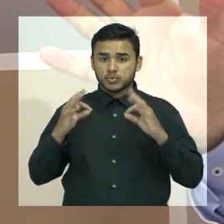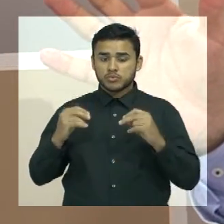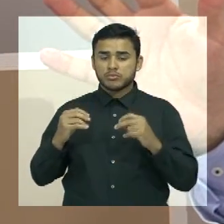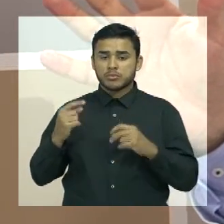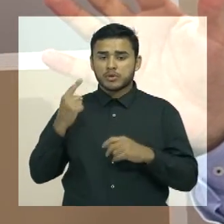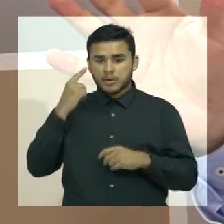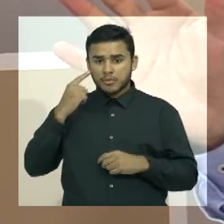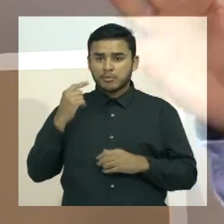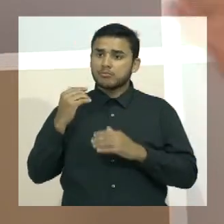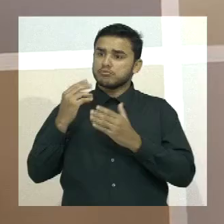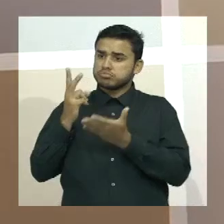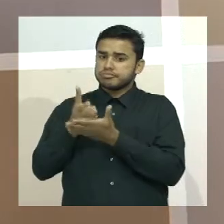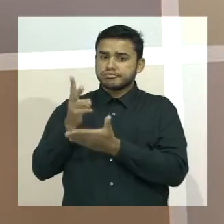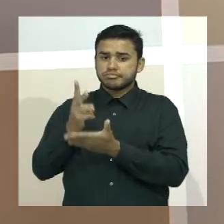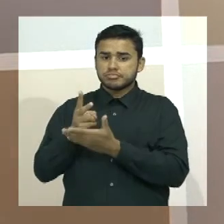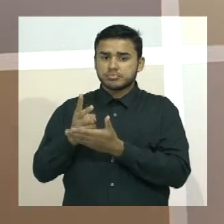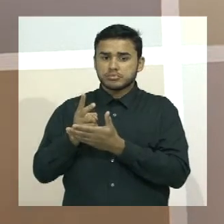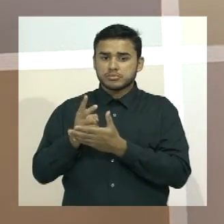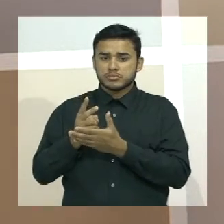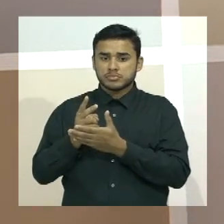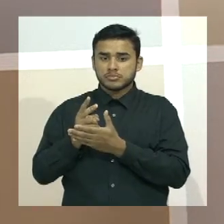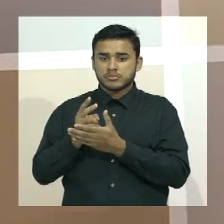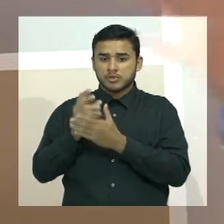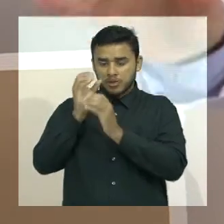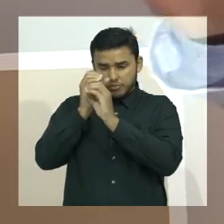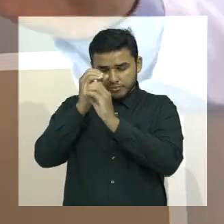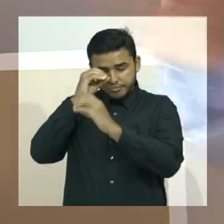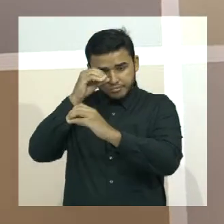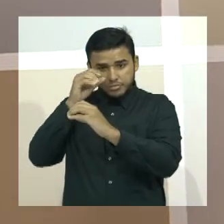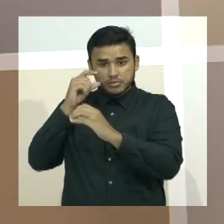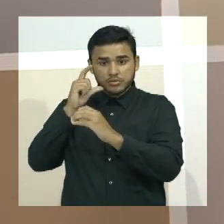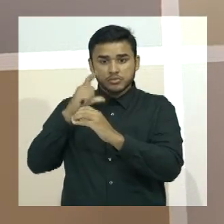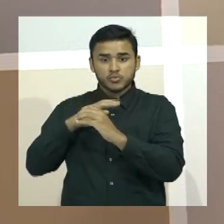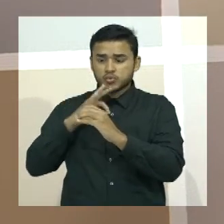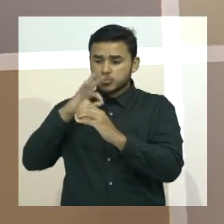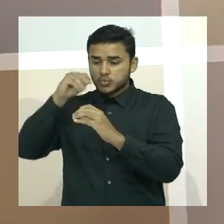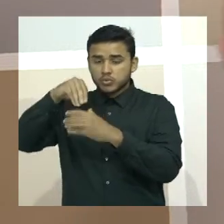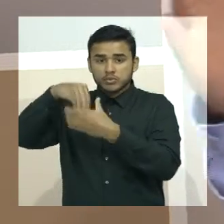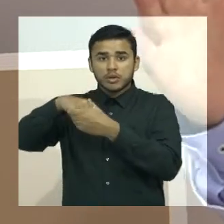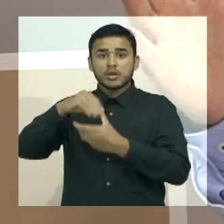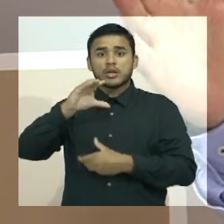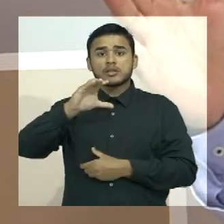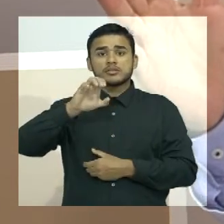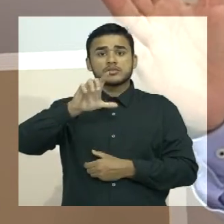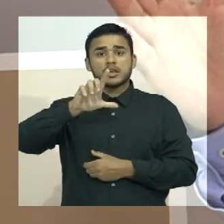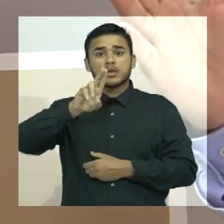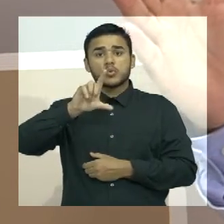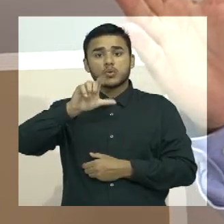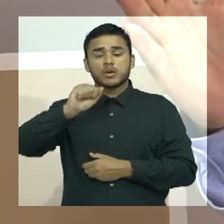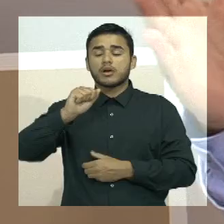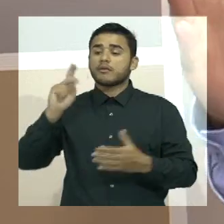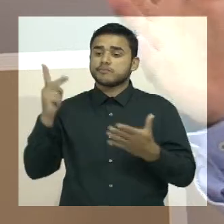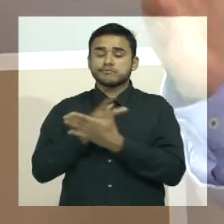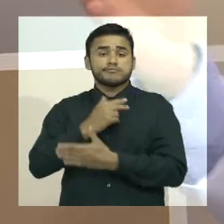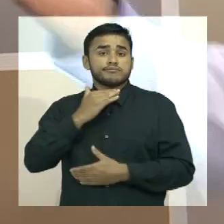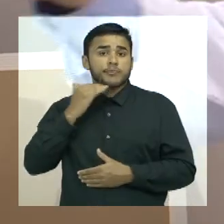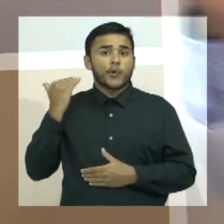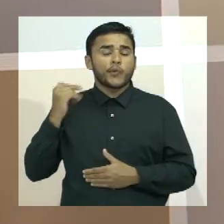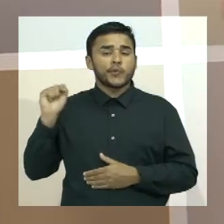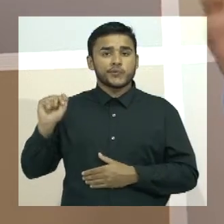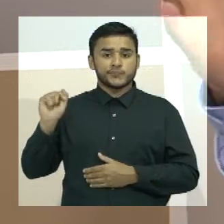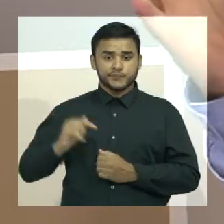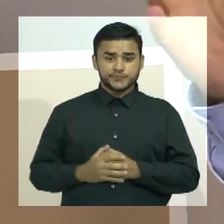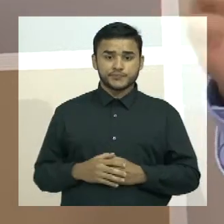ele tá bem preservado. Mas quando você vai para a célula, coloca no microscópio, aquela célula toda morreu. É o que você faz com